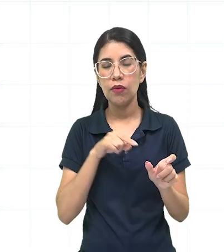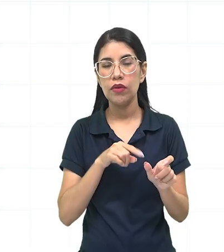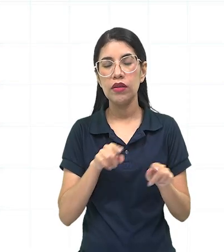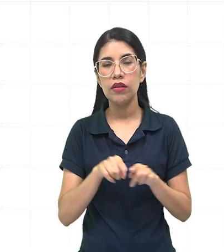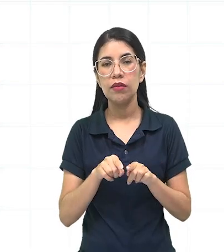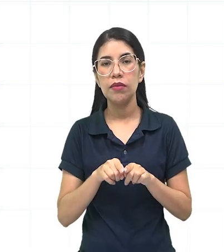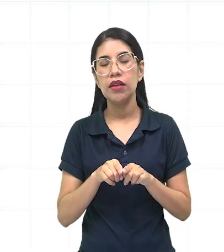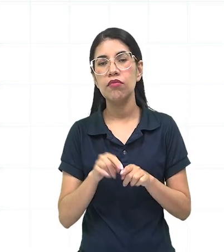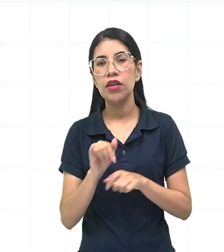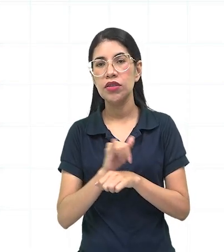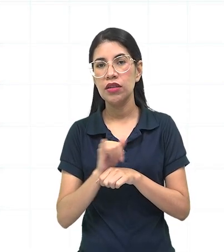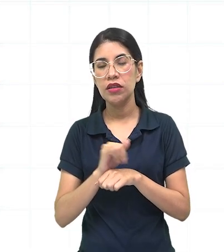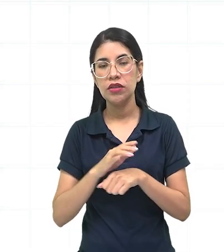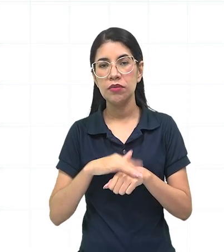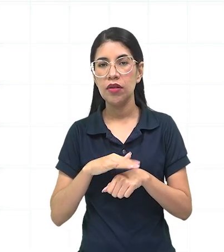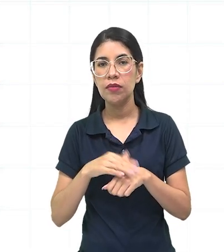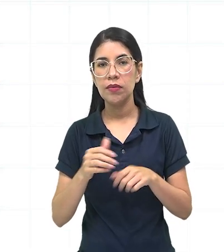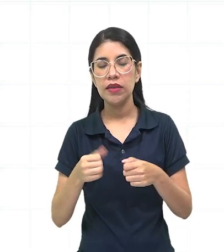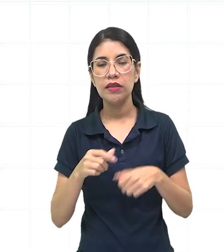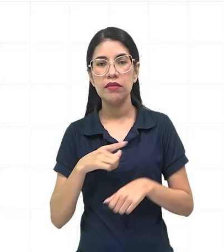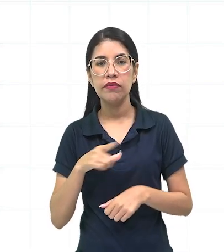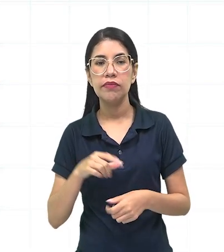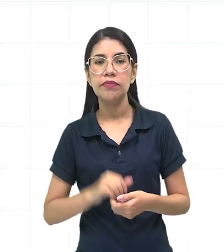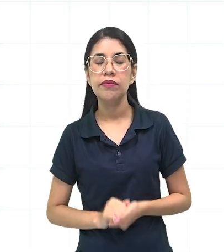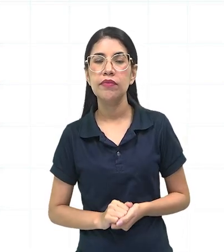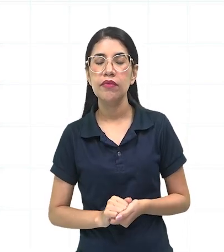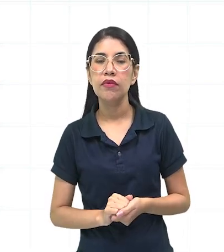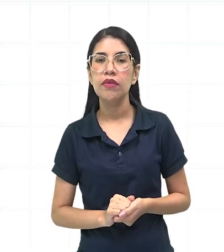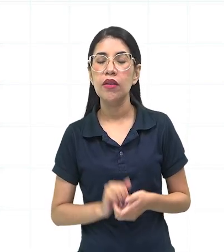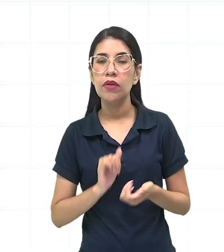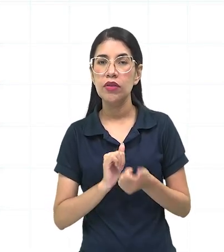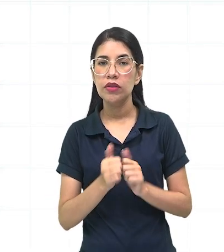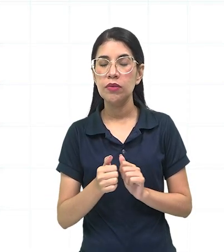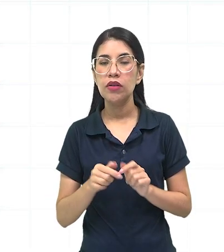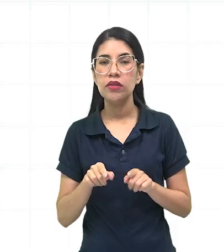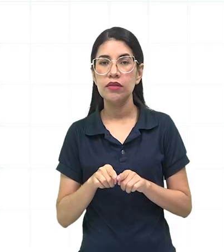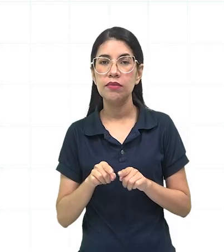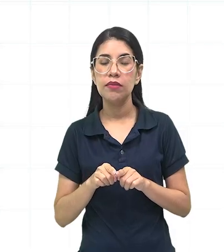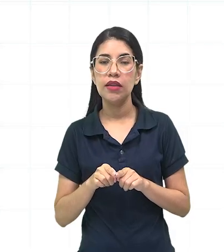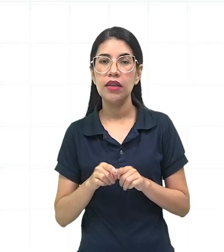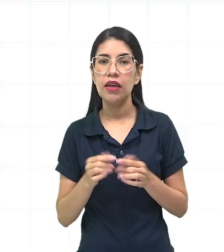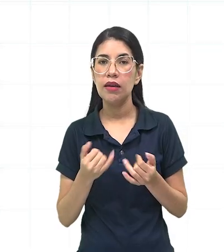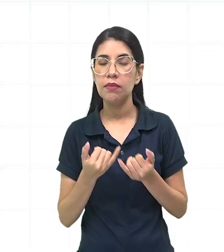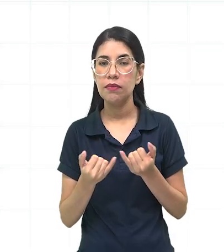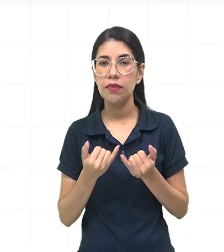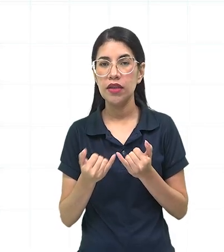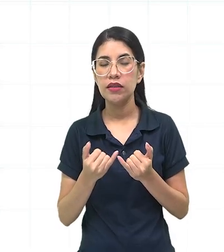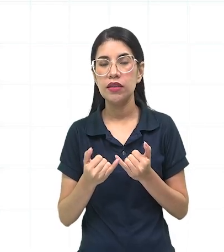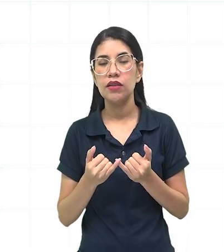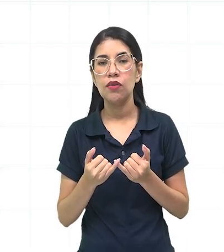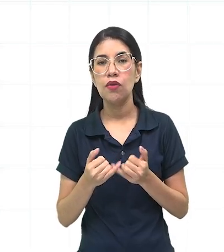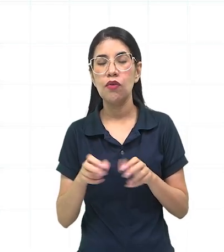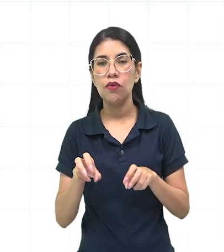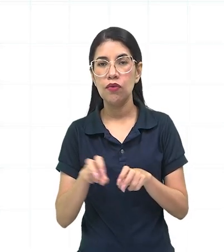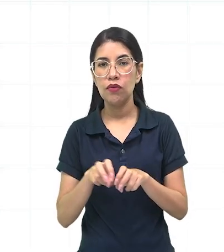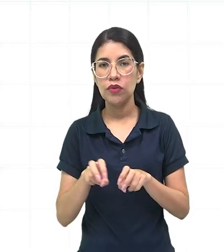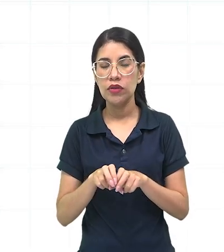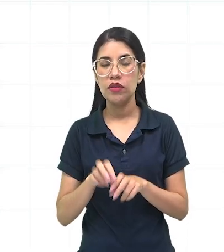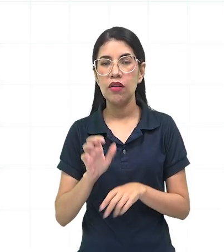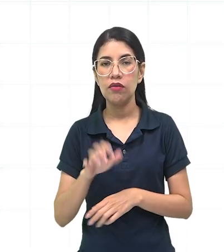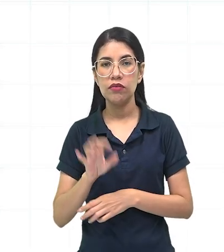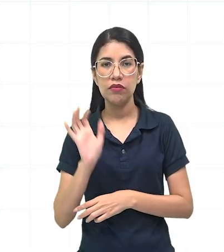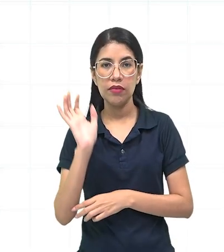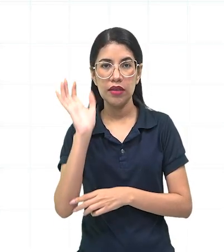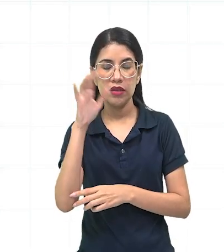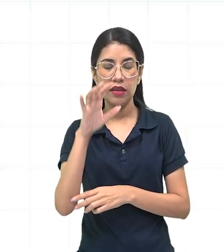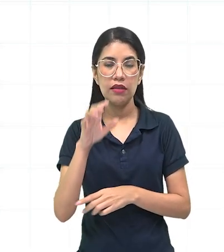com o disco. Bom, o Ultimate Frisbee ele é um esporte de invasão semelhante aí ao futsal, handebol e basquete, né, que